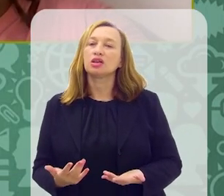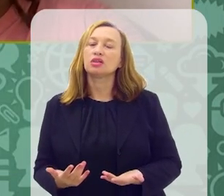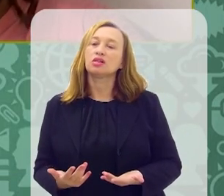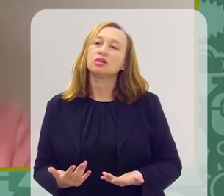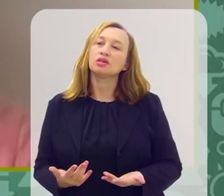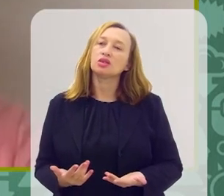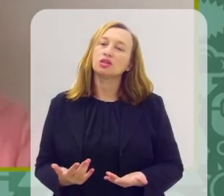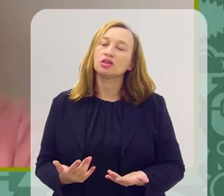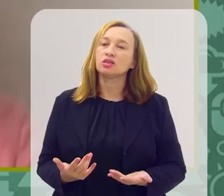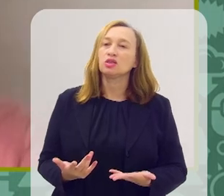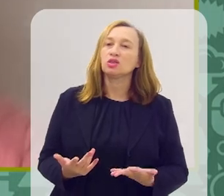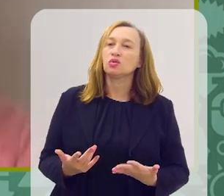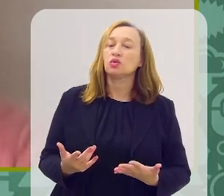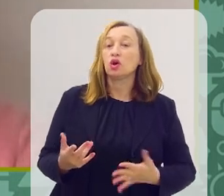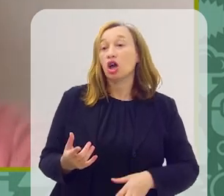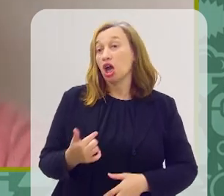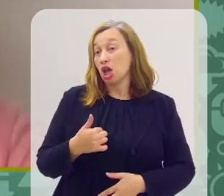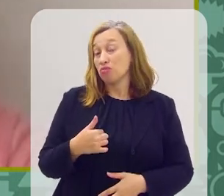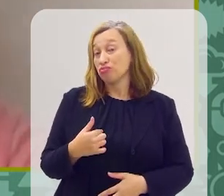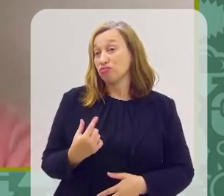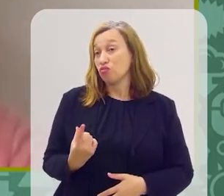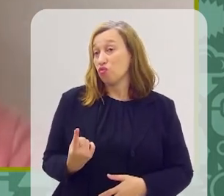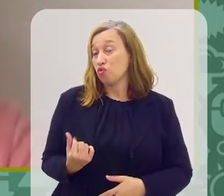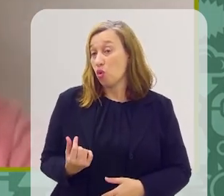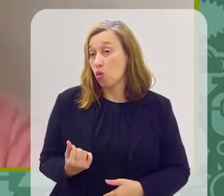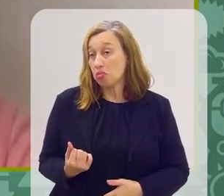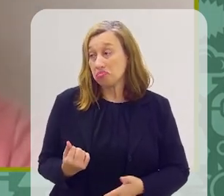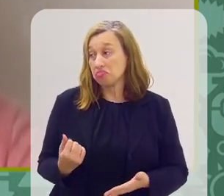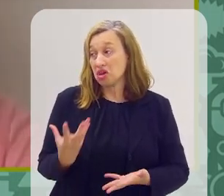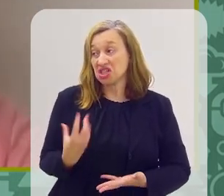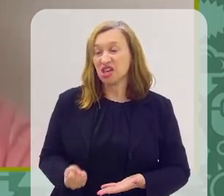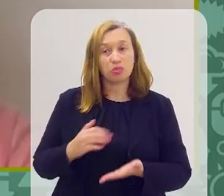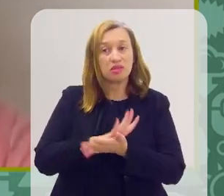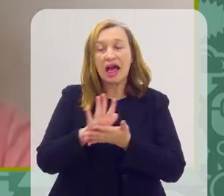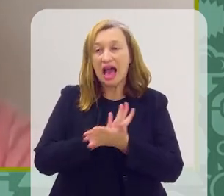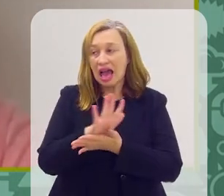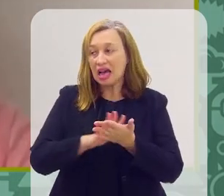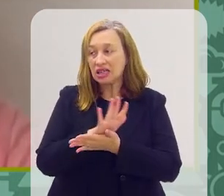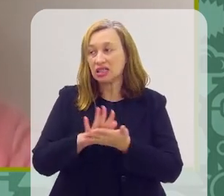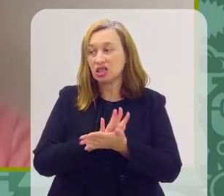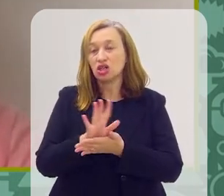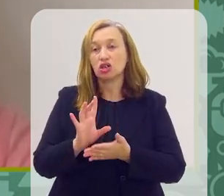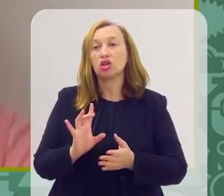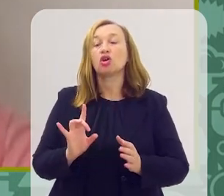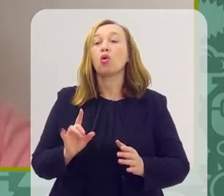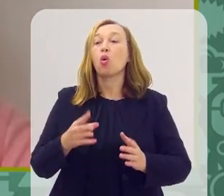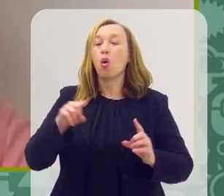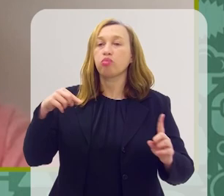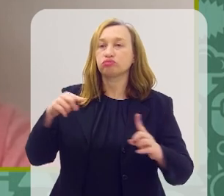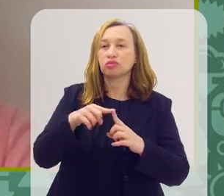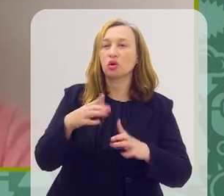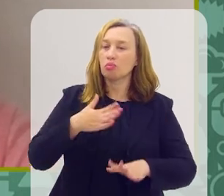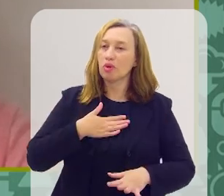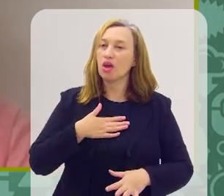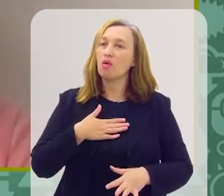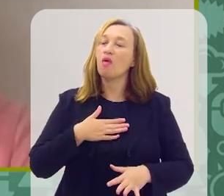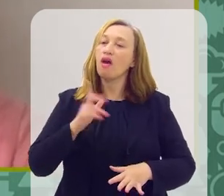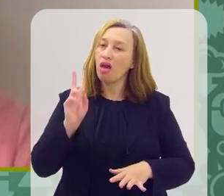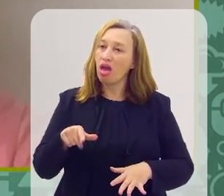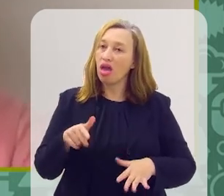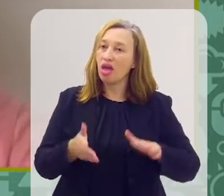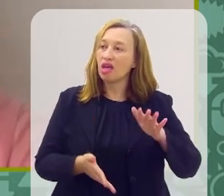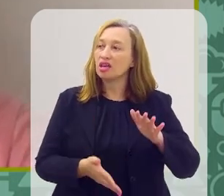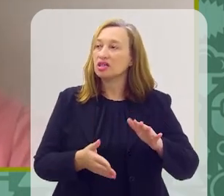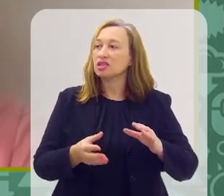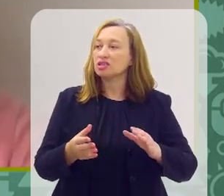e que não ganha necessariamente dentro desse processo sou eu, porque eu acredito que isso precisa ser importante. O meu objetivo maior hoje